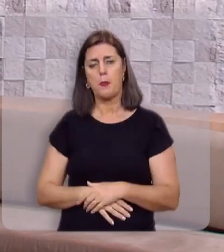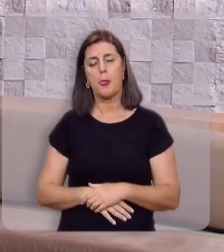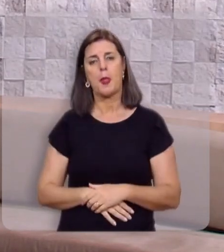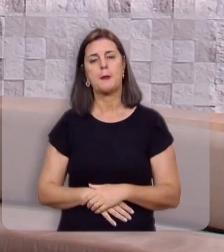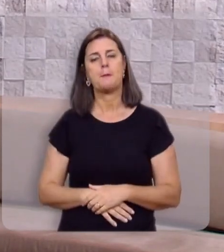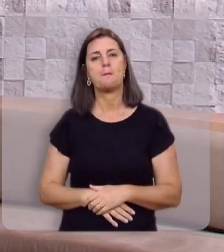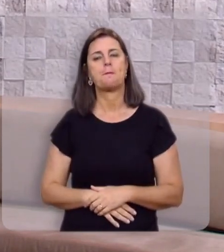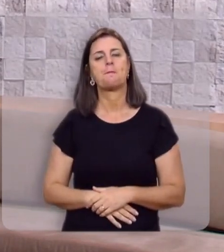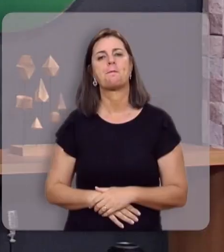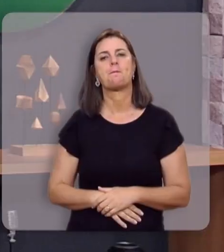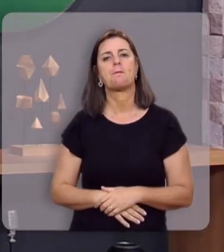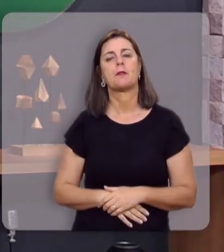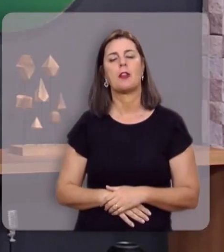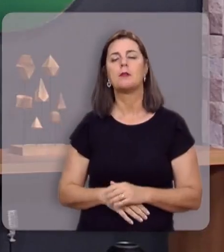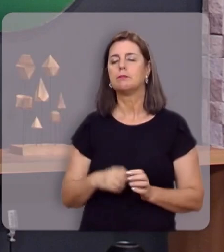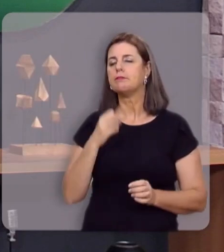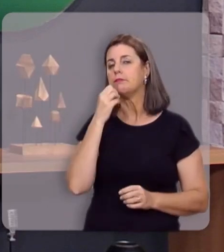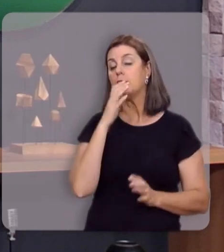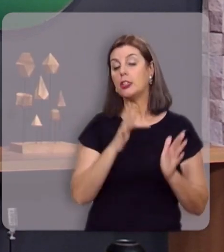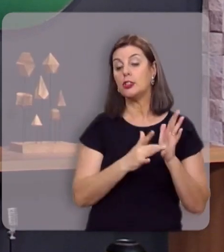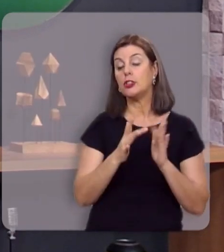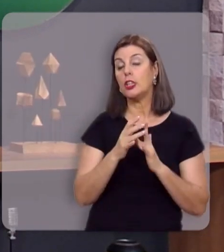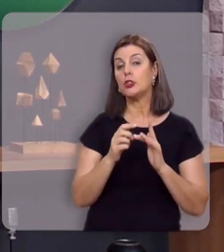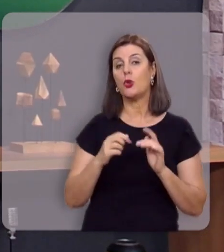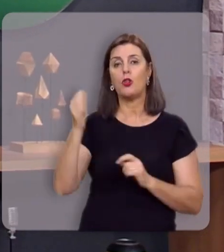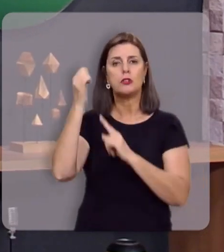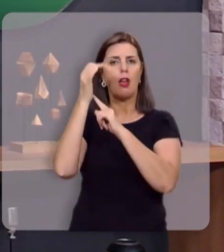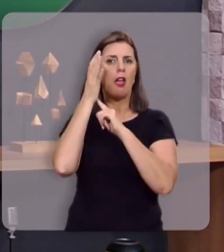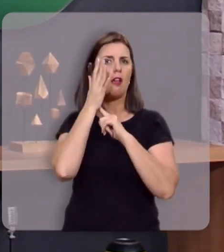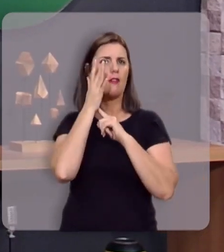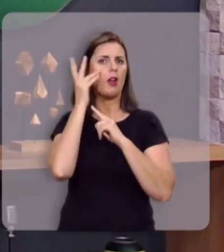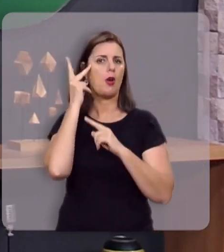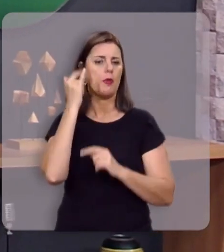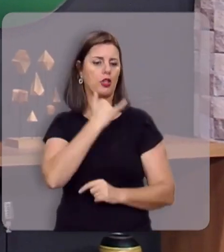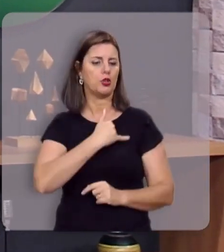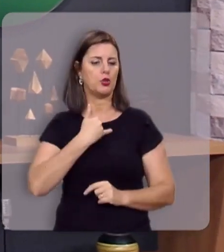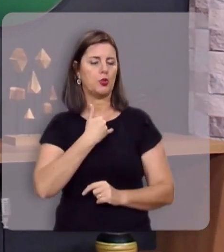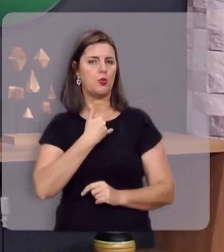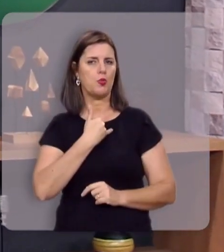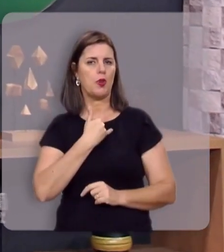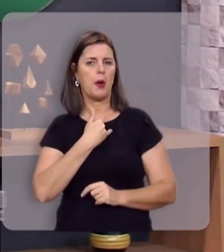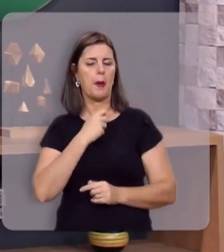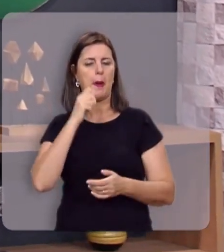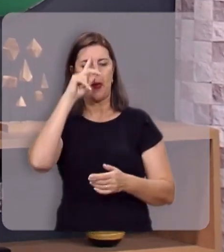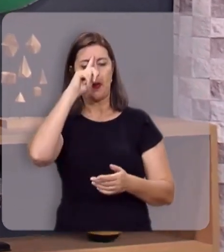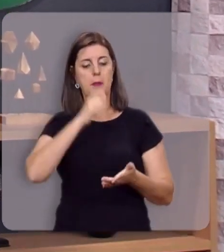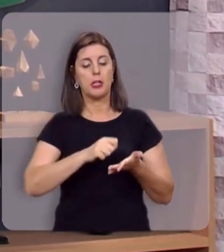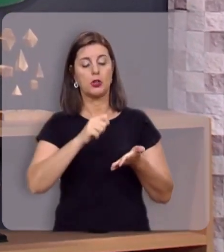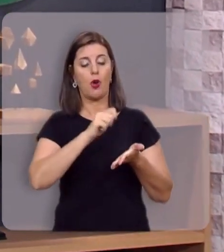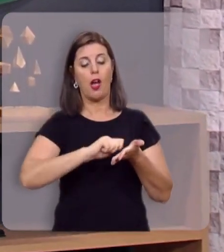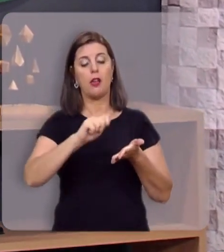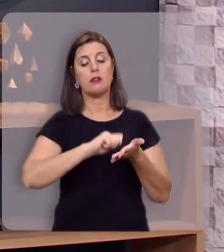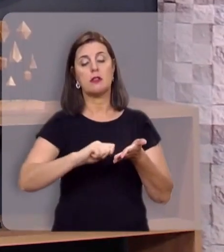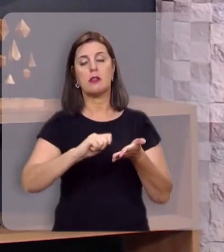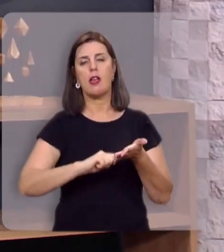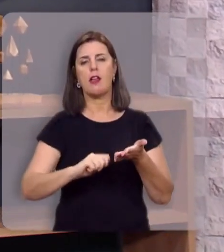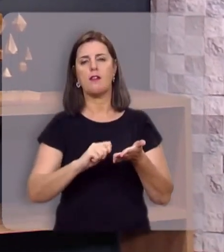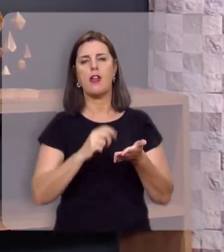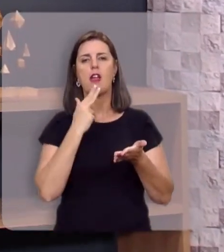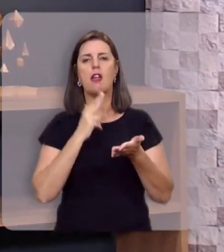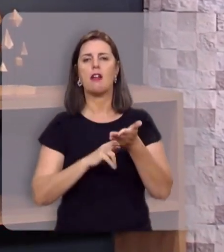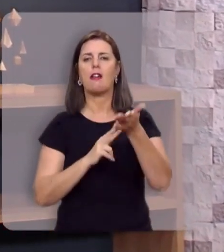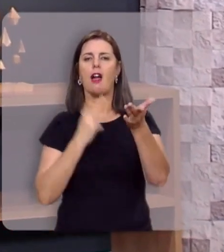mãos. Pois bem, Jesus revelou-se a João na ilha de Patmos e mandou que ele escrevesse cartas